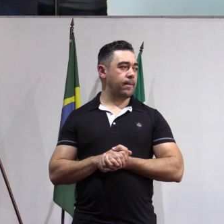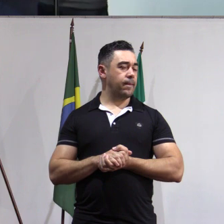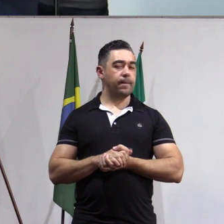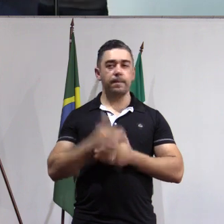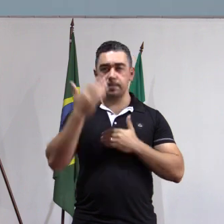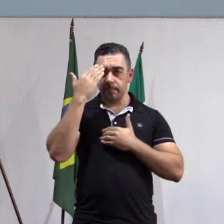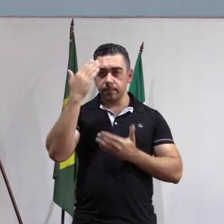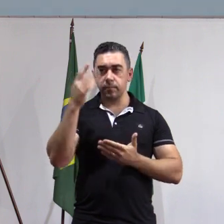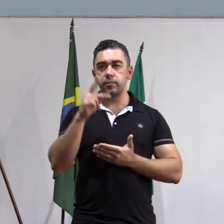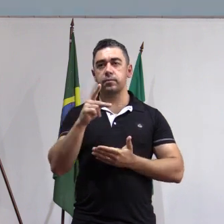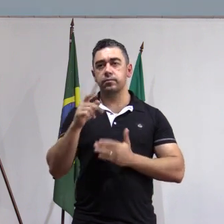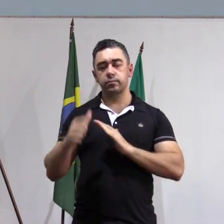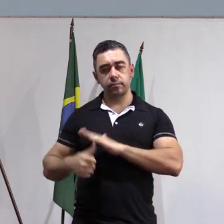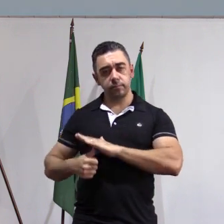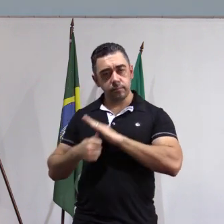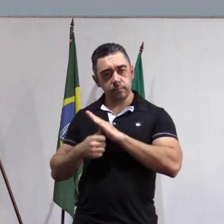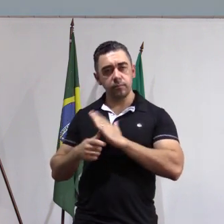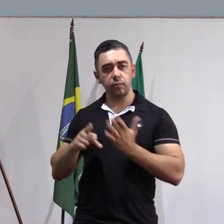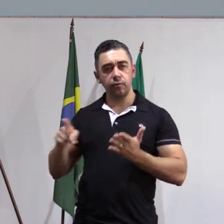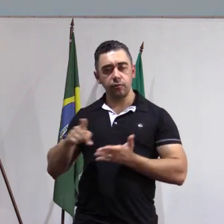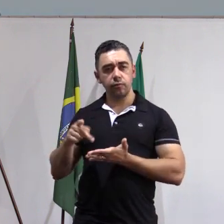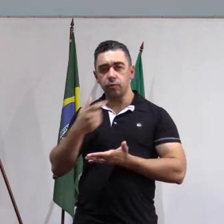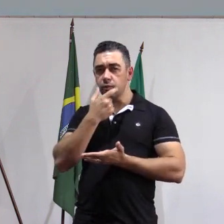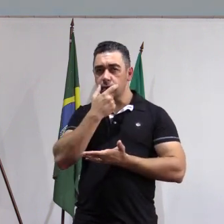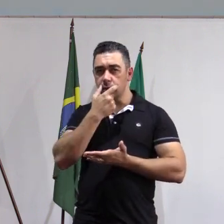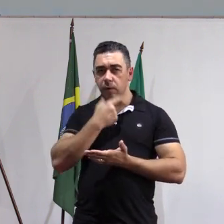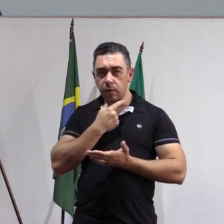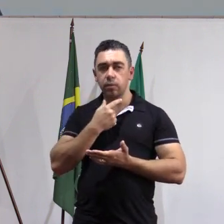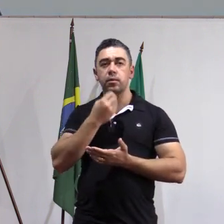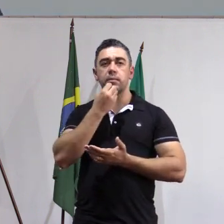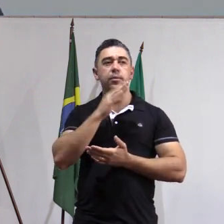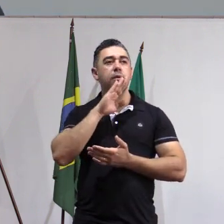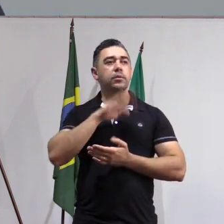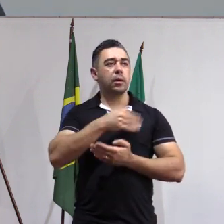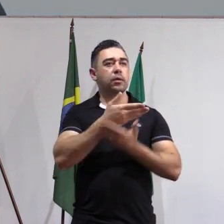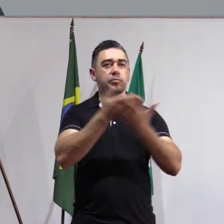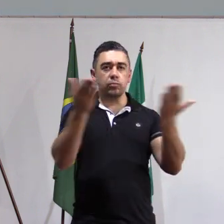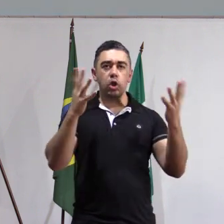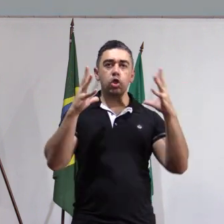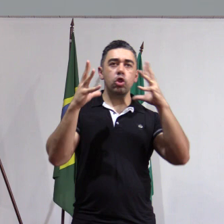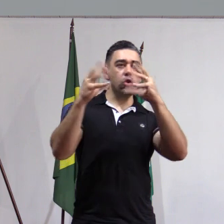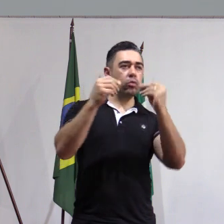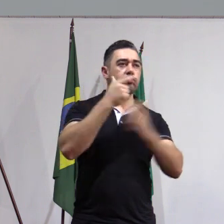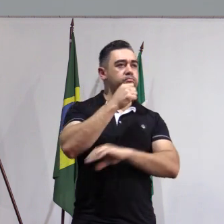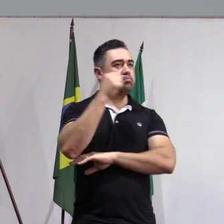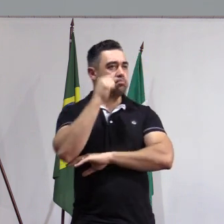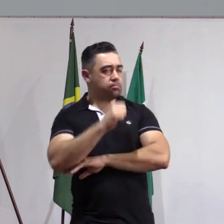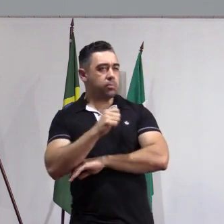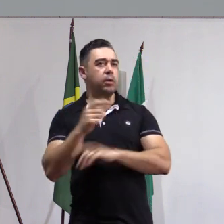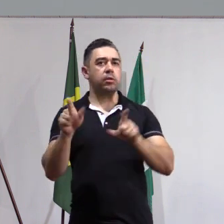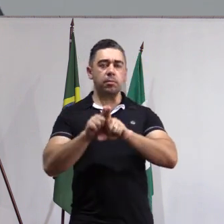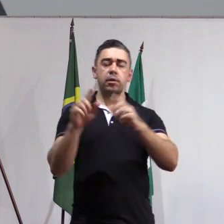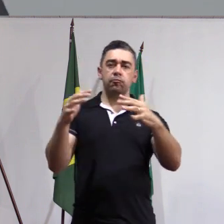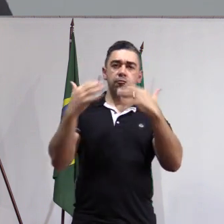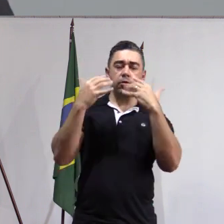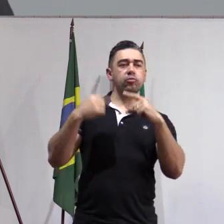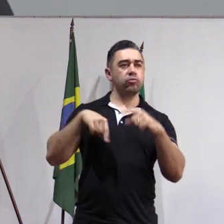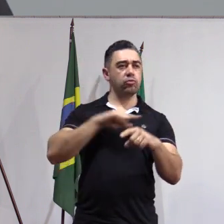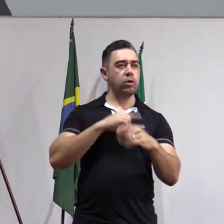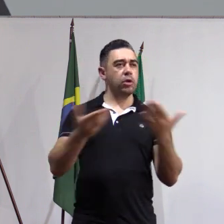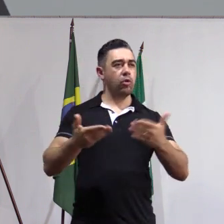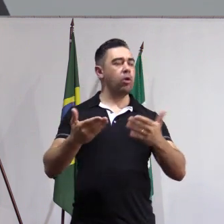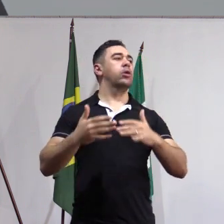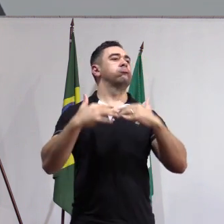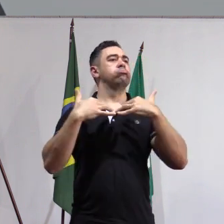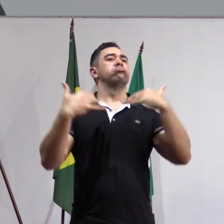Obrigado, professor Ricardo. Uma boa tarde a todos os presentes e as presentes aqui, quem está nos assistindo também nessa audiência. Eu acho